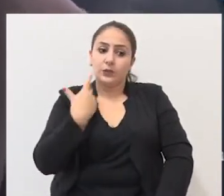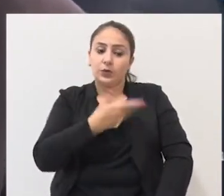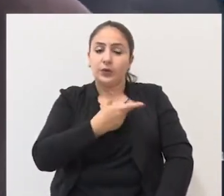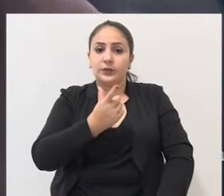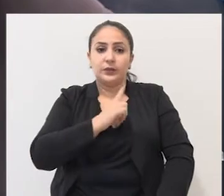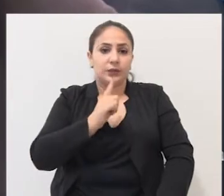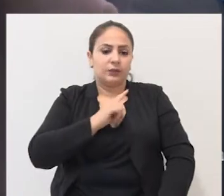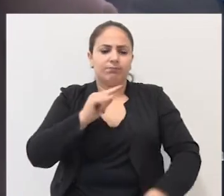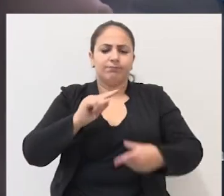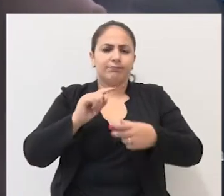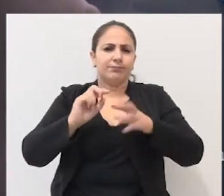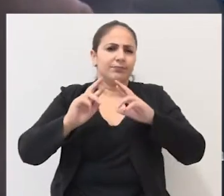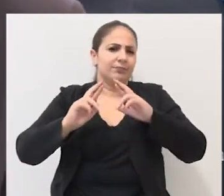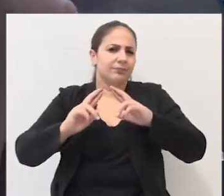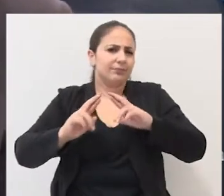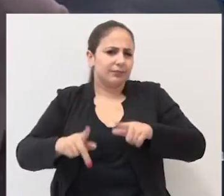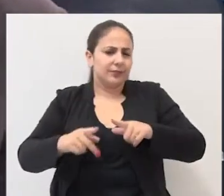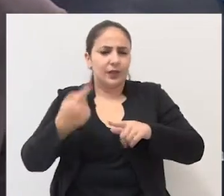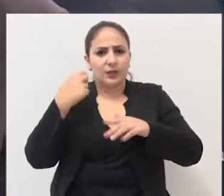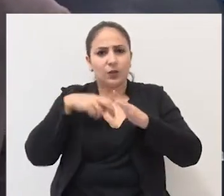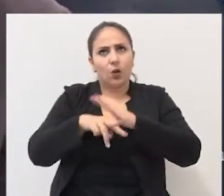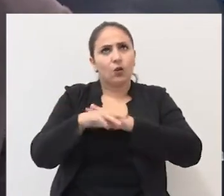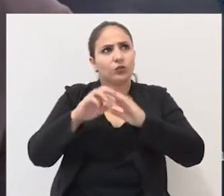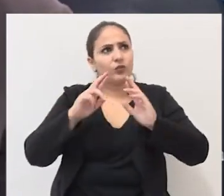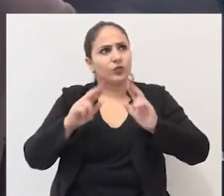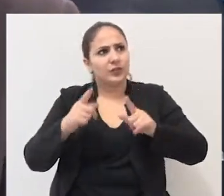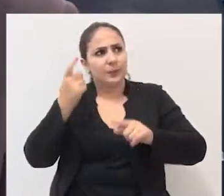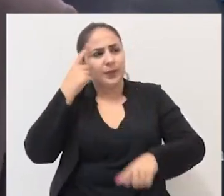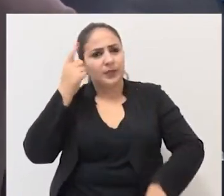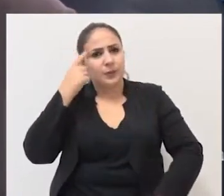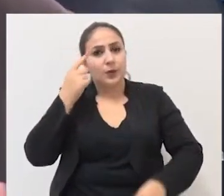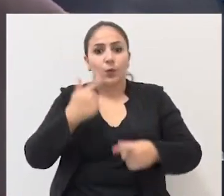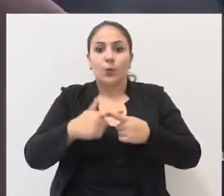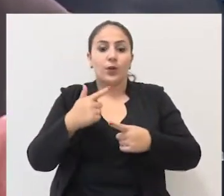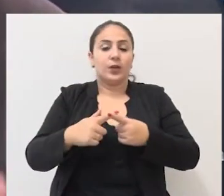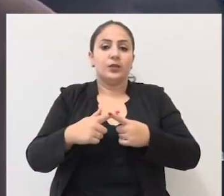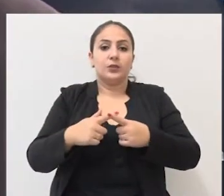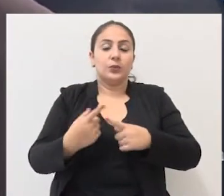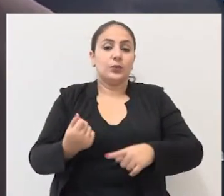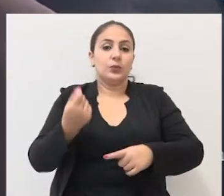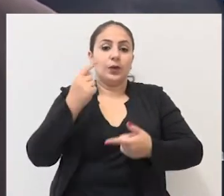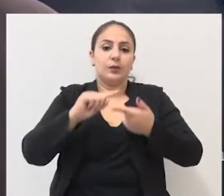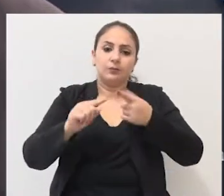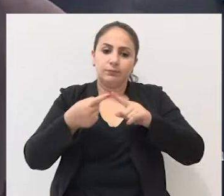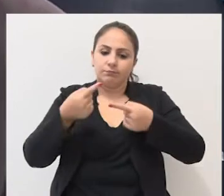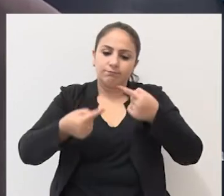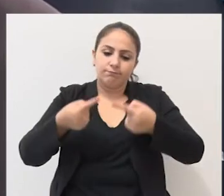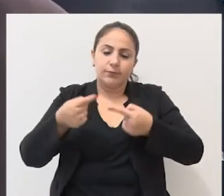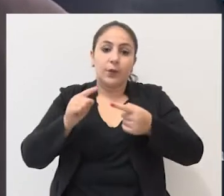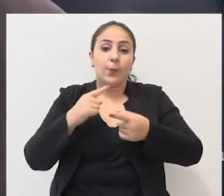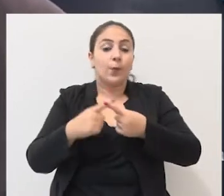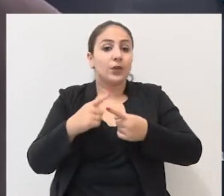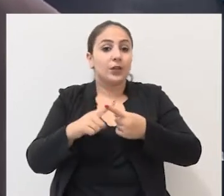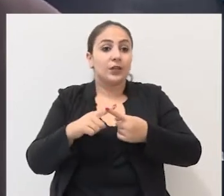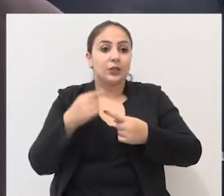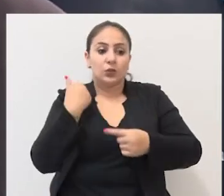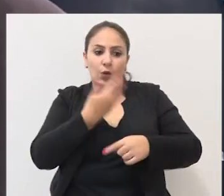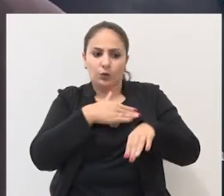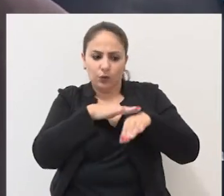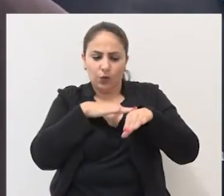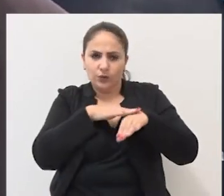nós tenhamos divergências ideológicas, divergências de pensamento, porque isso enriquece o debate. Afinal, quando